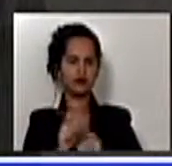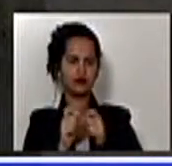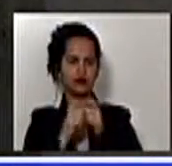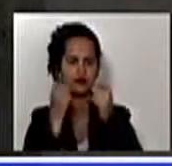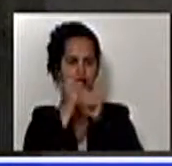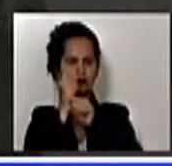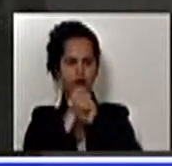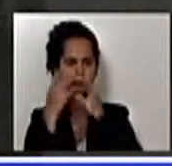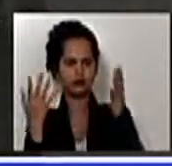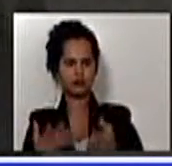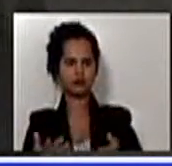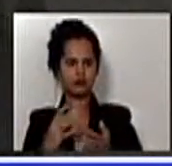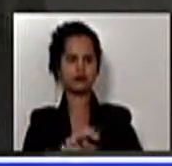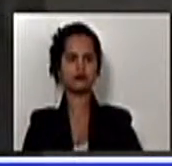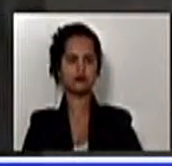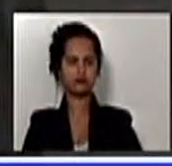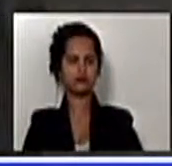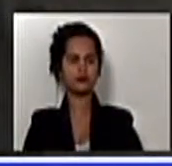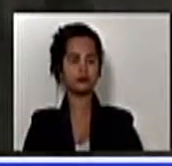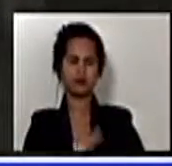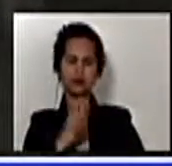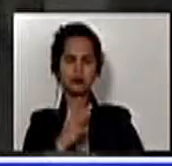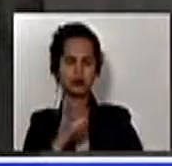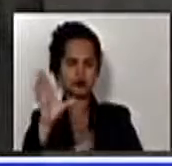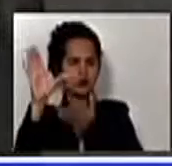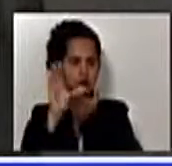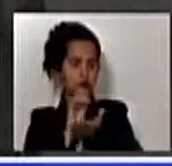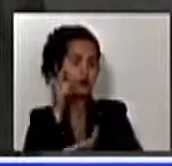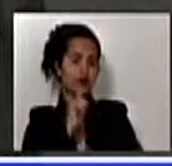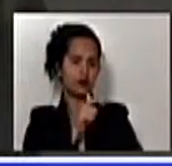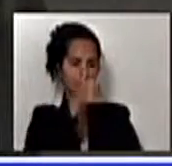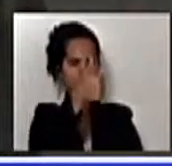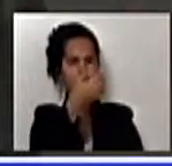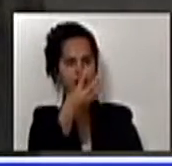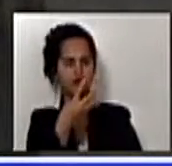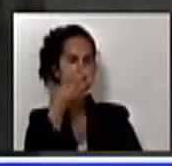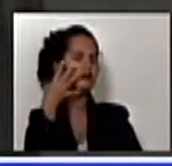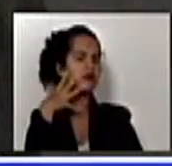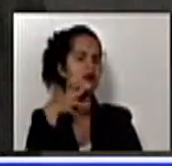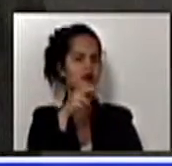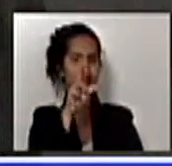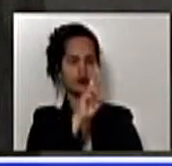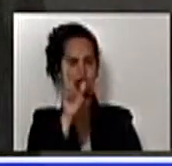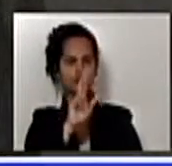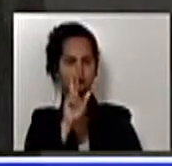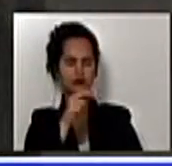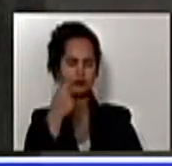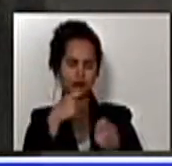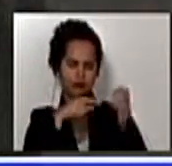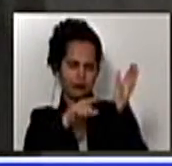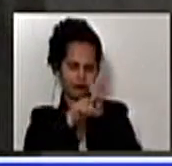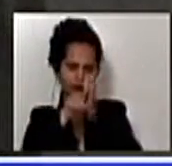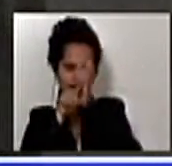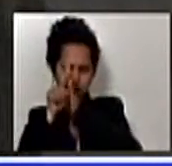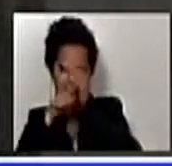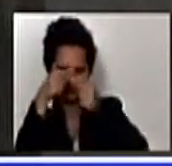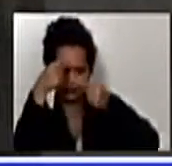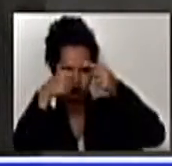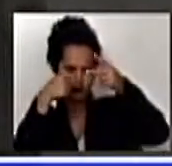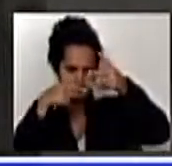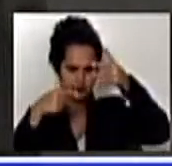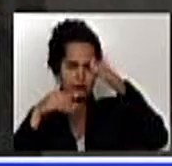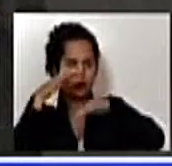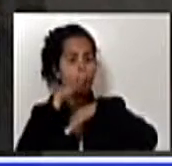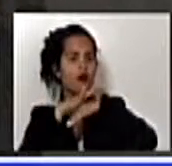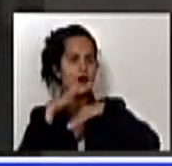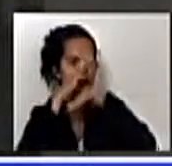a malha do ITCD gerou para o Estado R$14 milhões. Então, a gente pode fazer malhas agora de forma mais